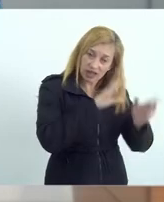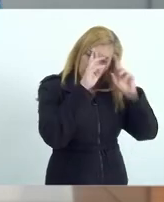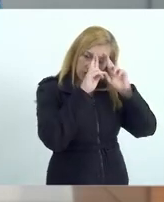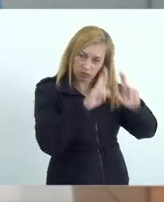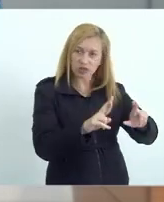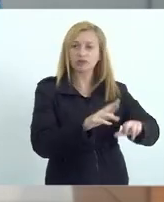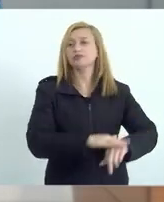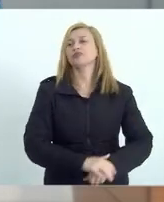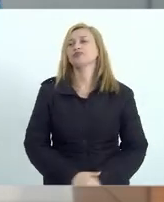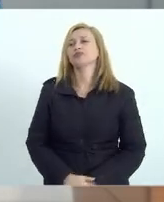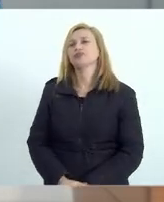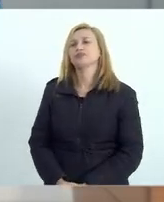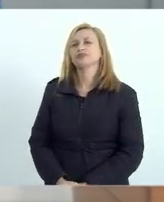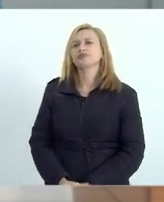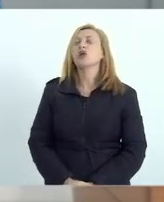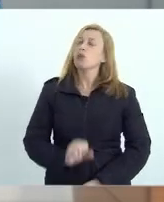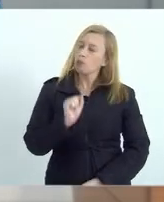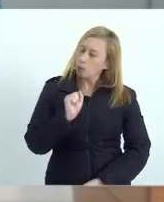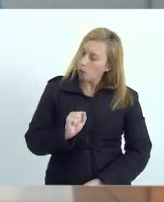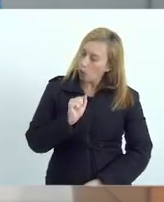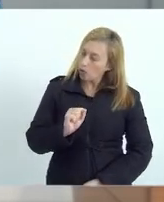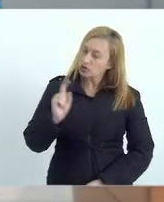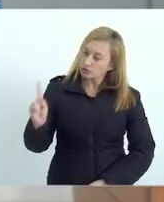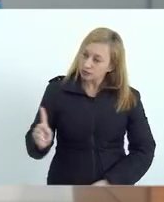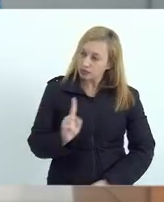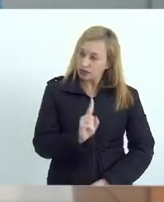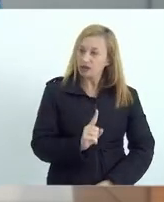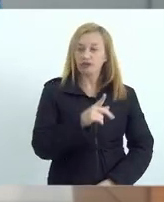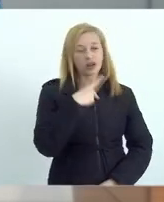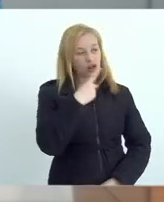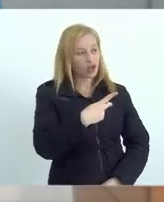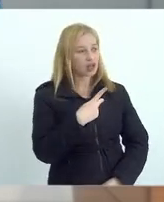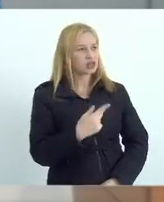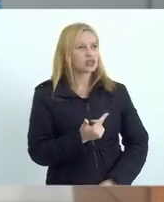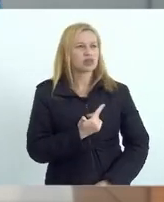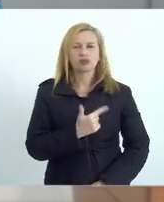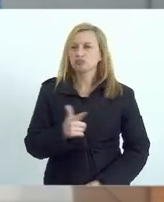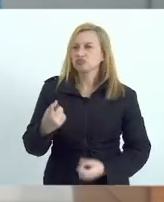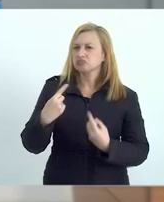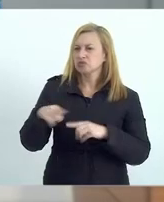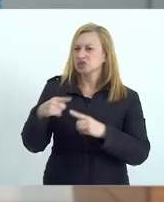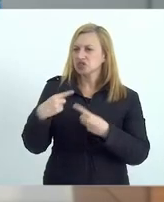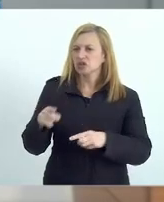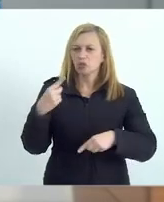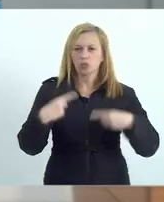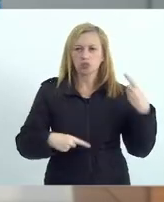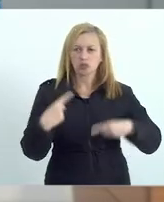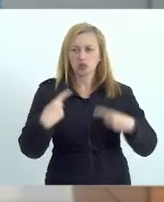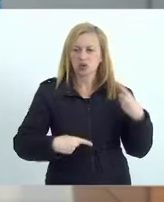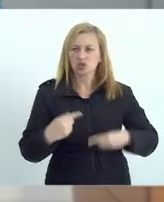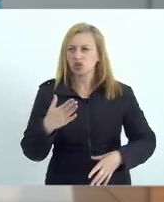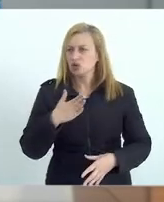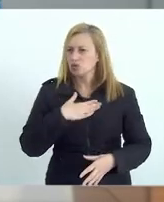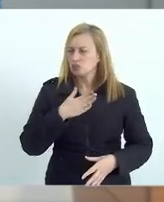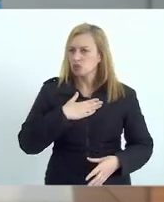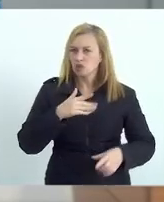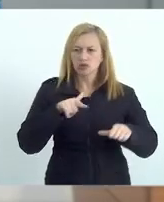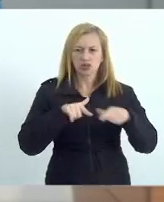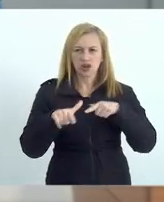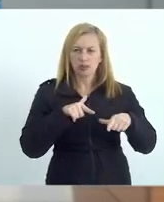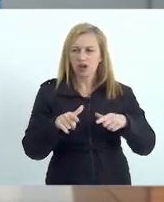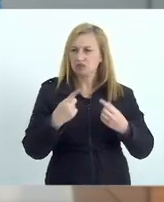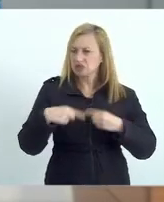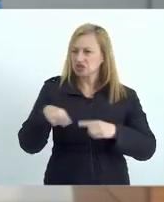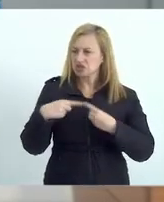respeitosa ele pode vir aqui reivindicar Então não teve perseguição política no meu comando não a